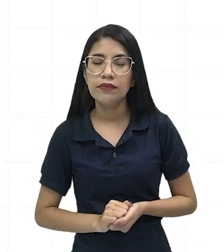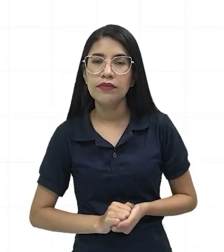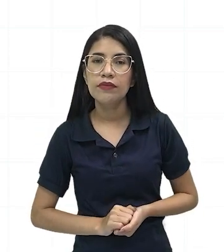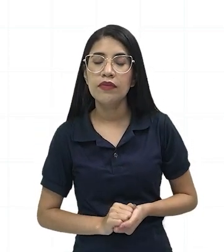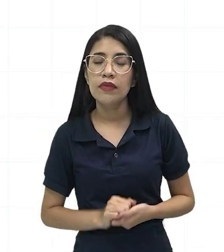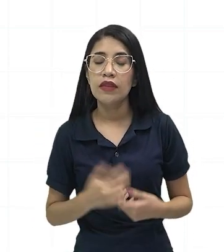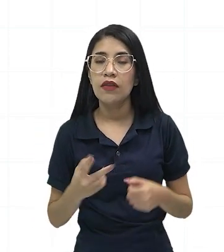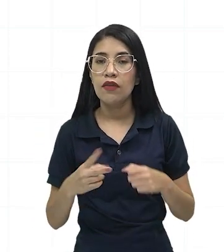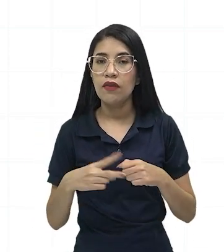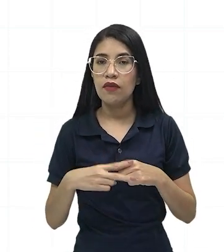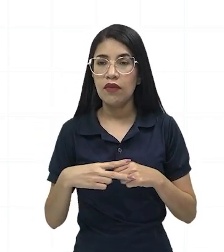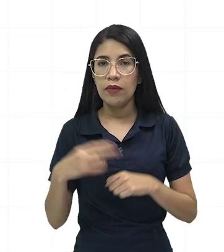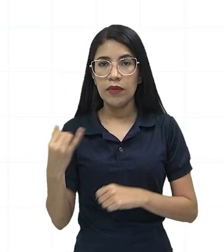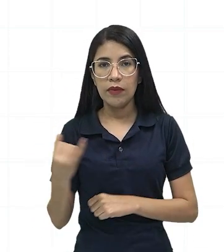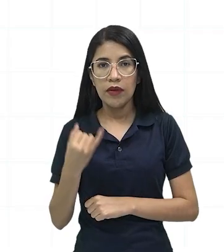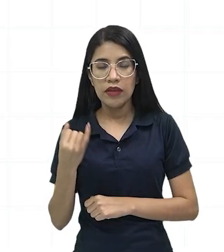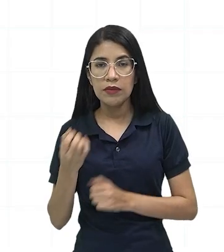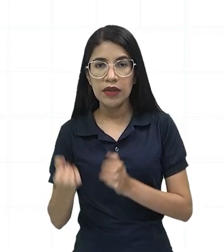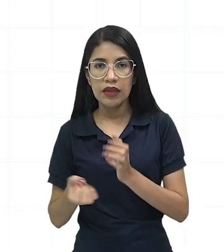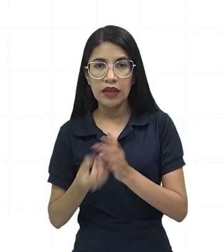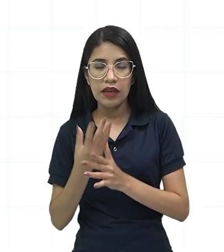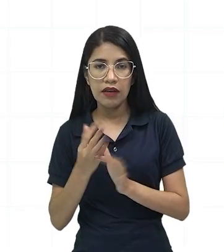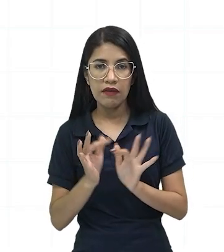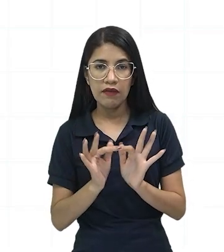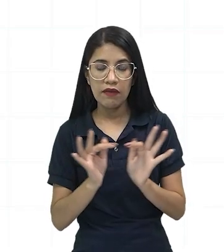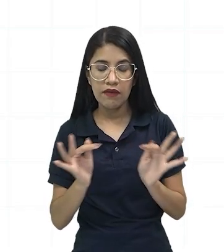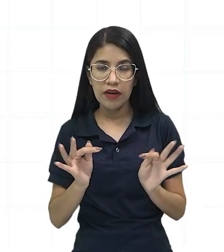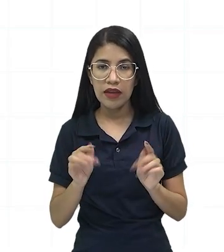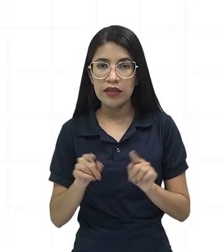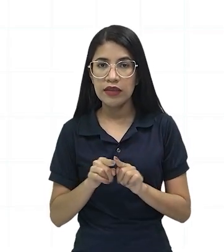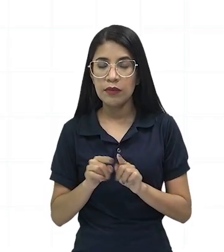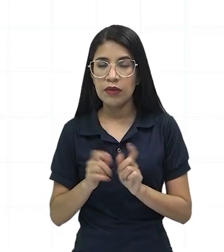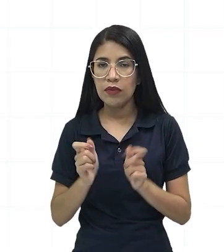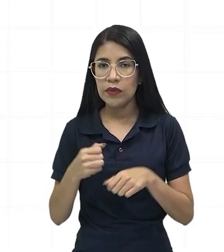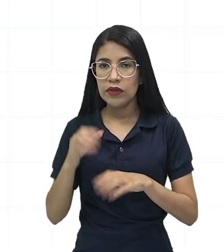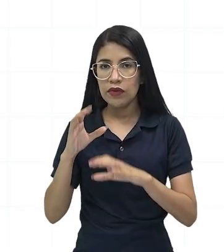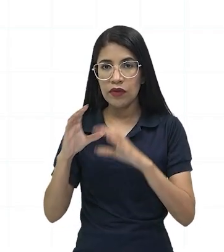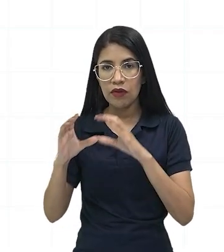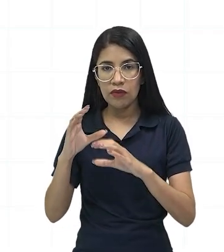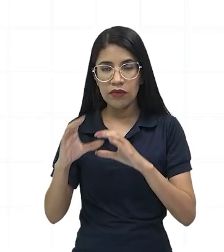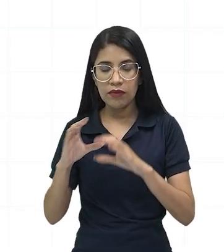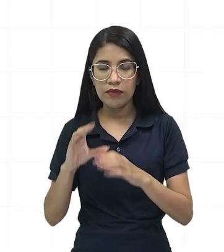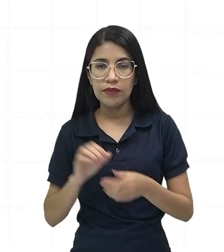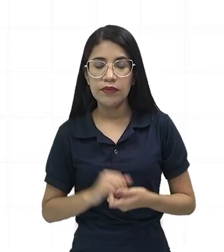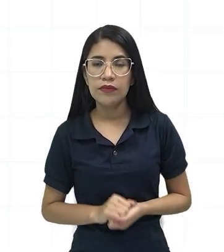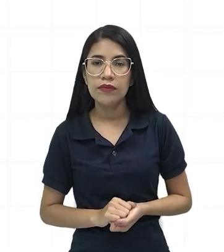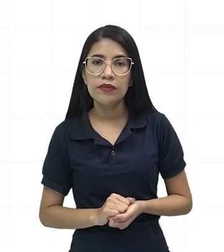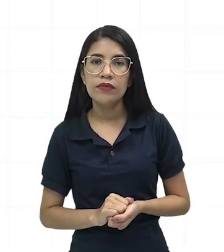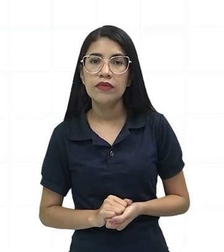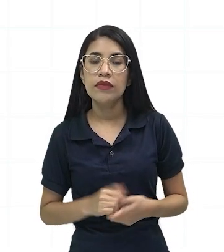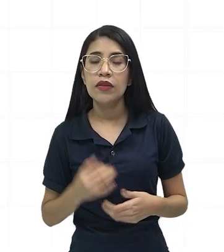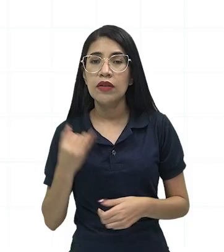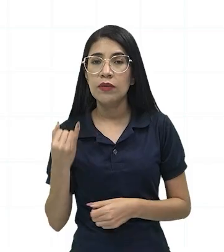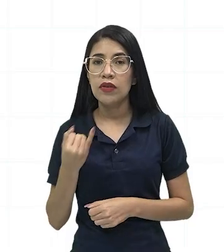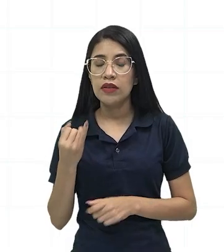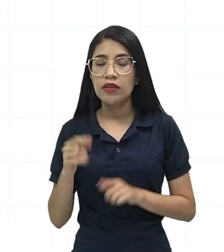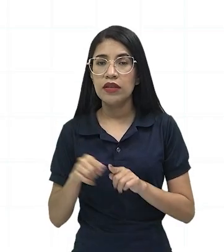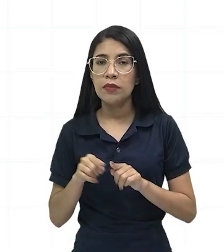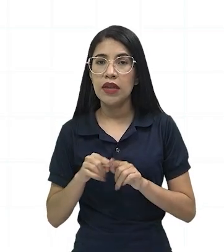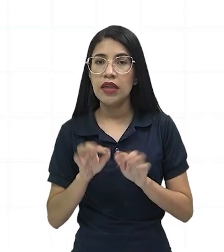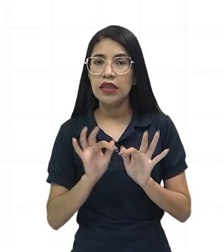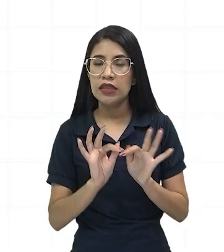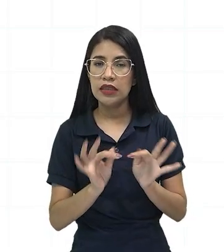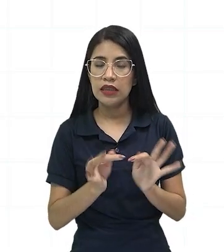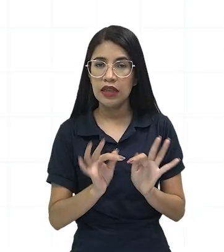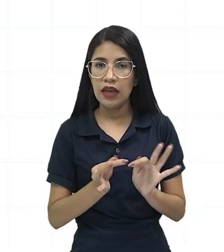são essenciais na formação das frases e na comunicação em geral, muito importante. No estudo da sintaxe, das